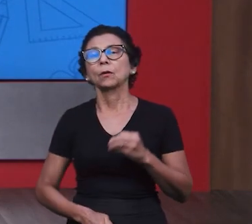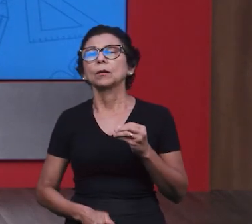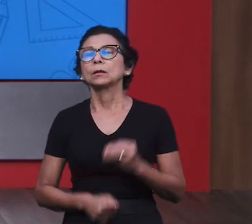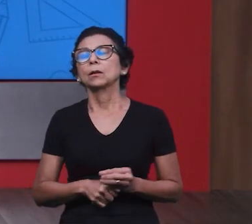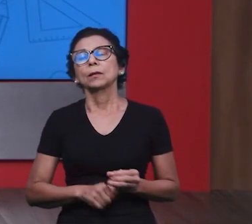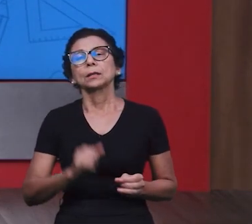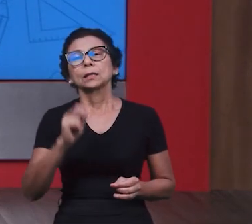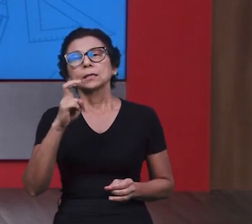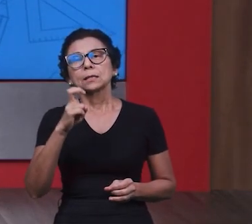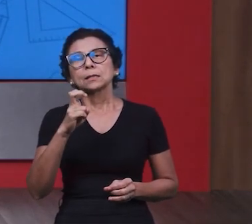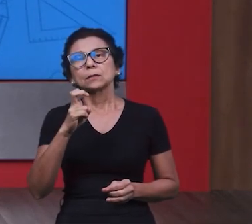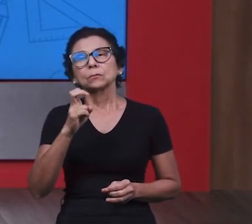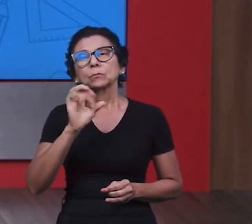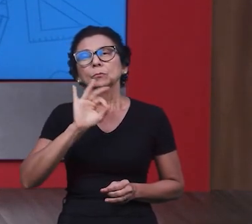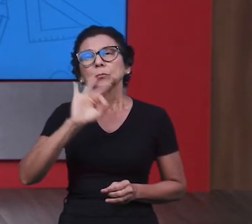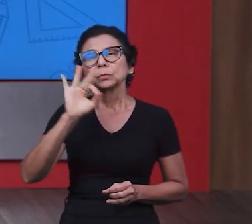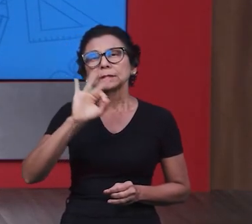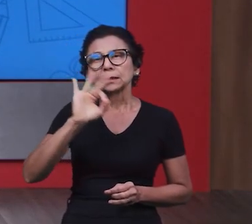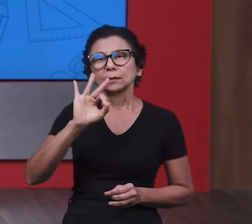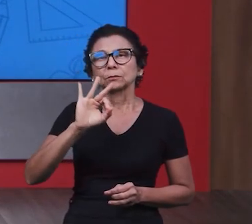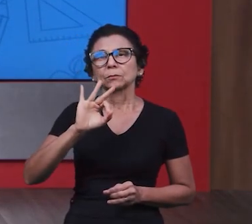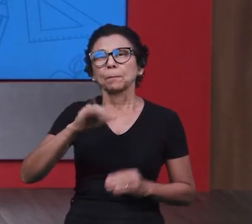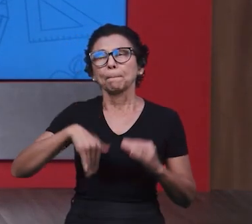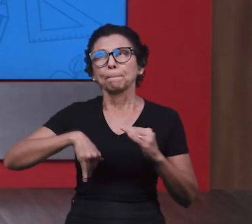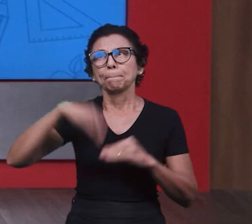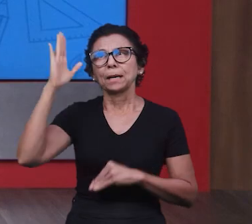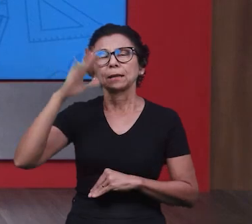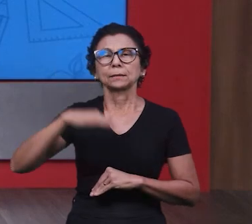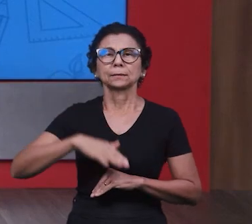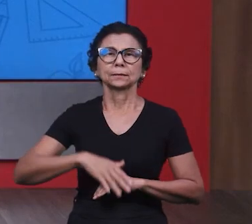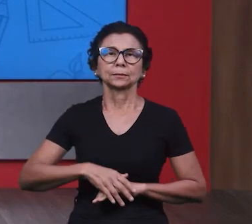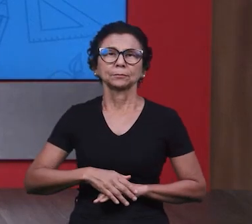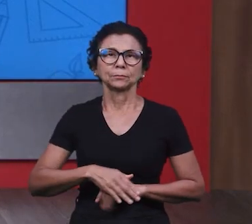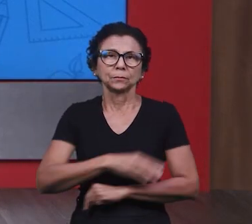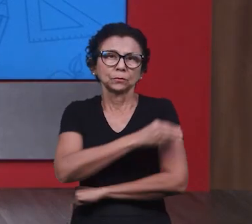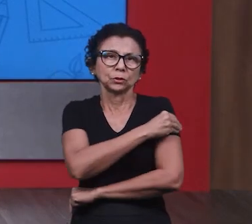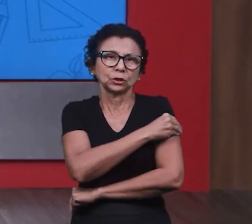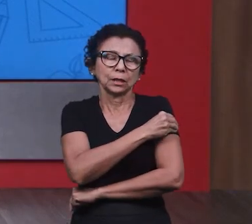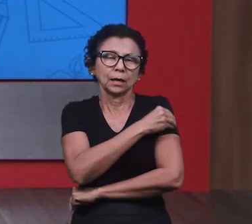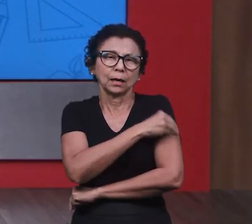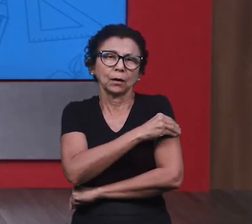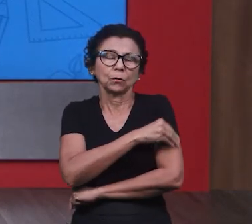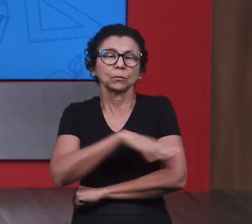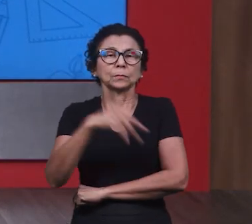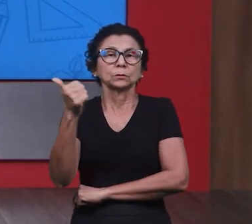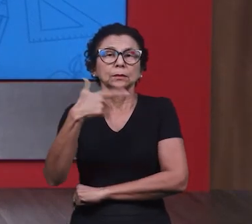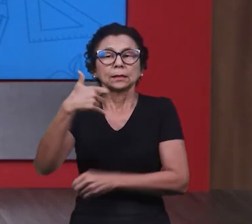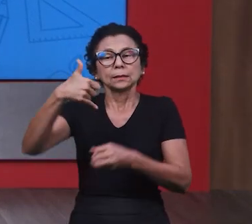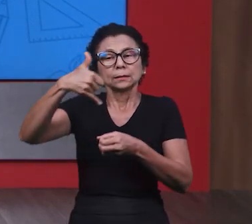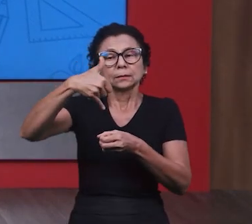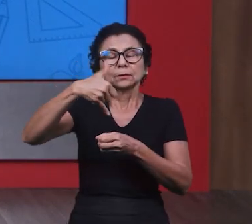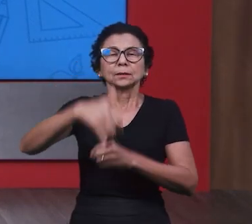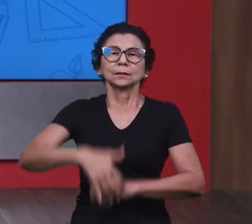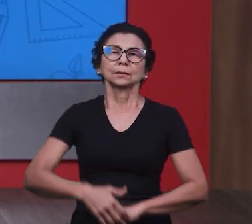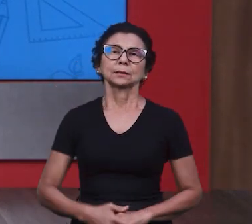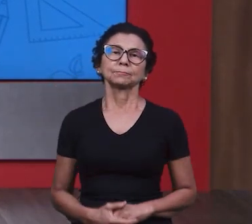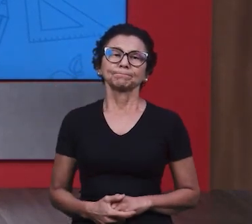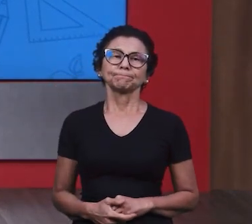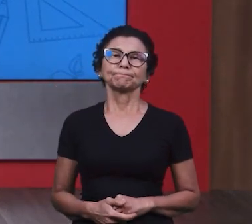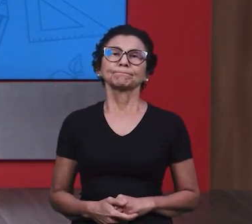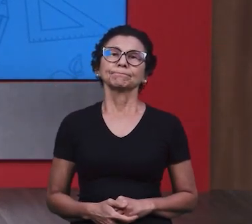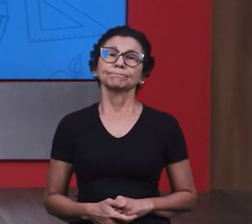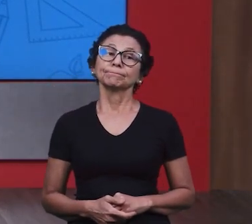que o permitido. Então, vejam bem, esse teste para verificar se essa gasolina